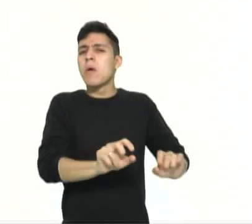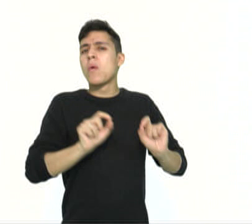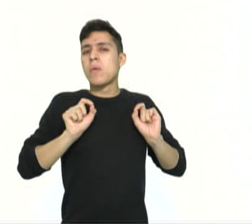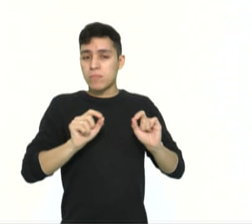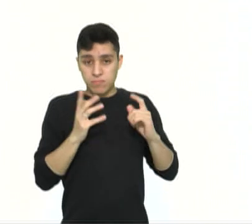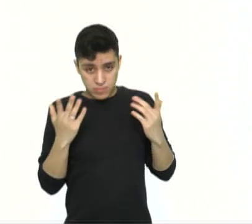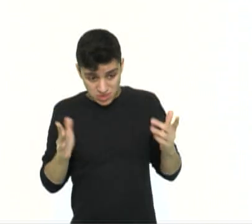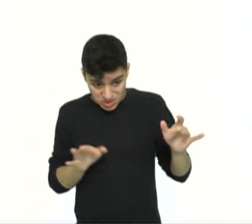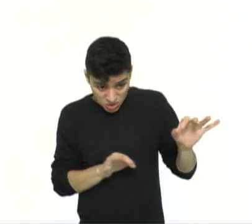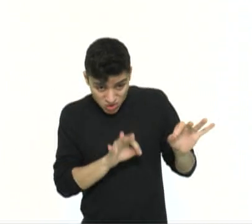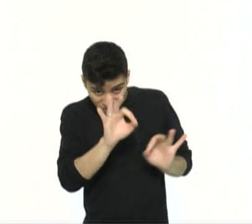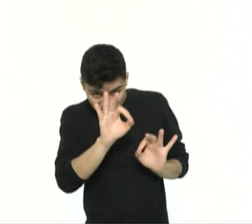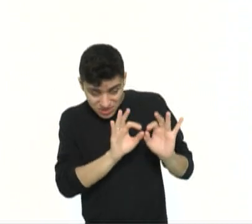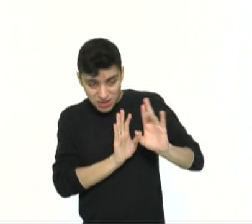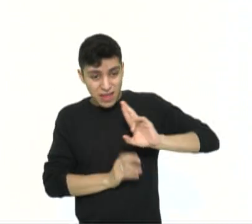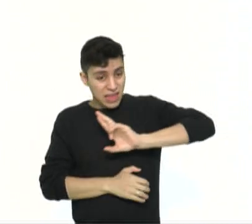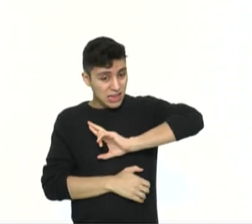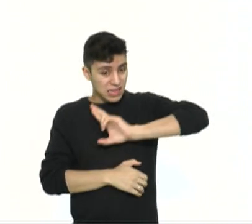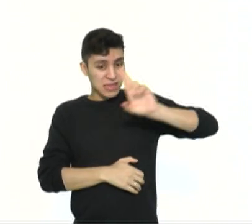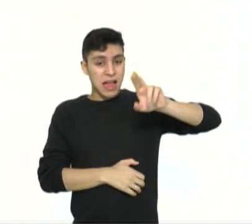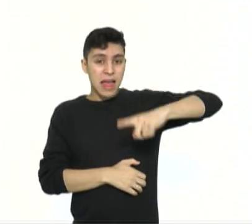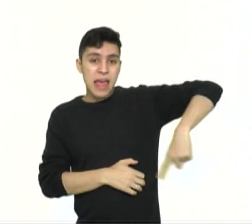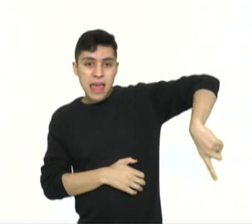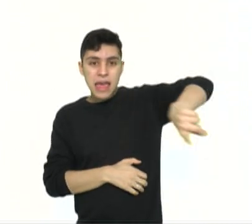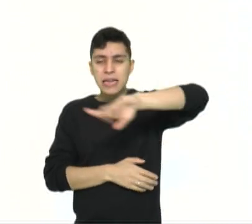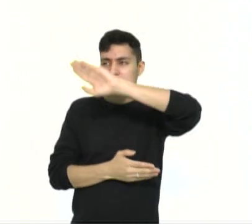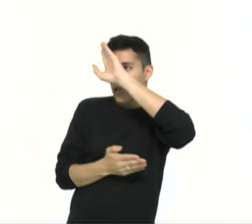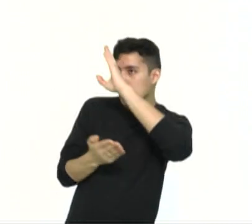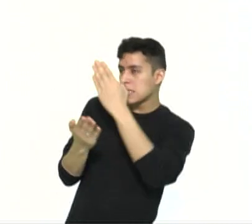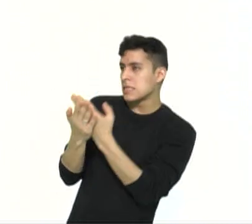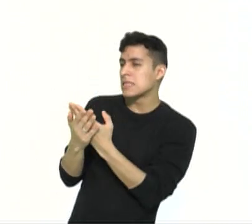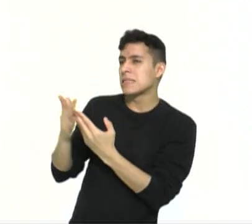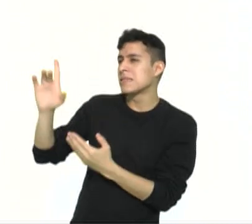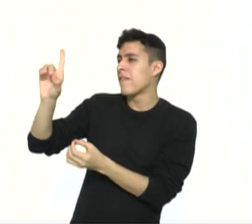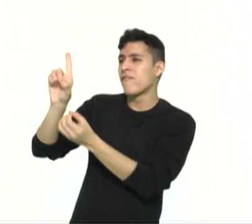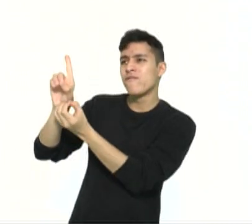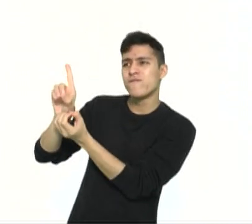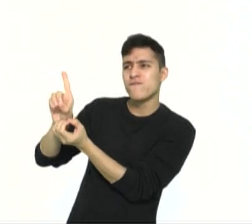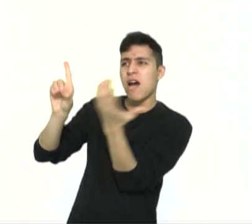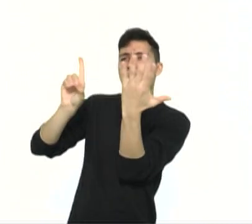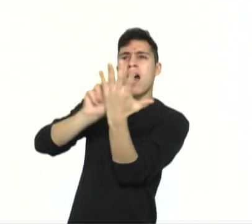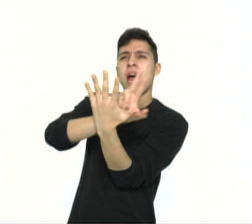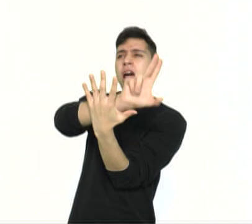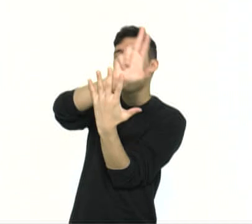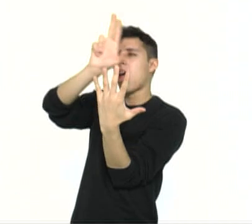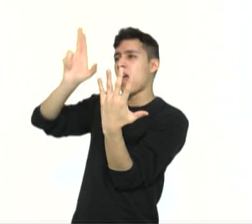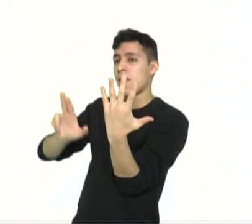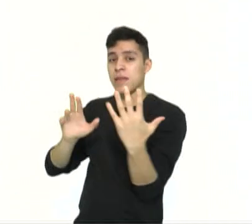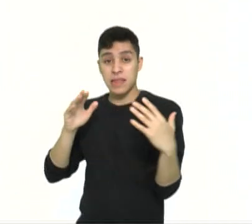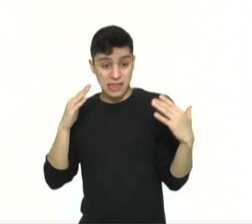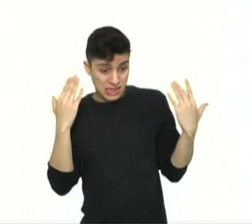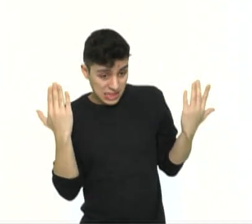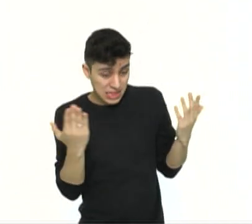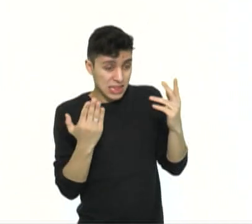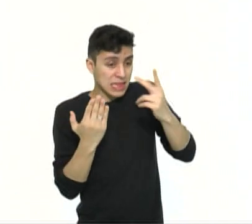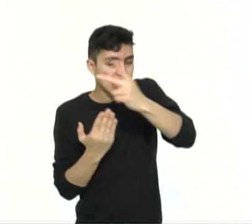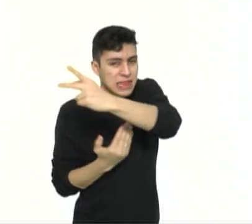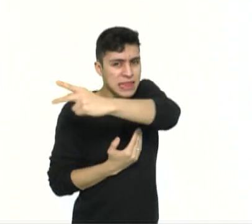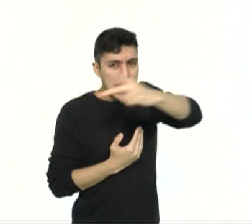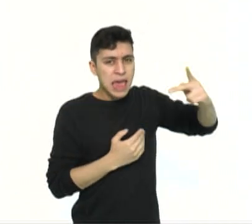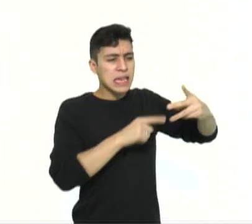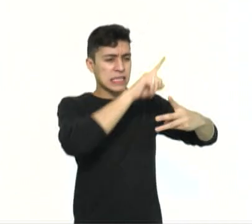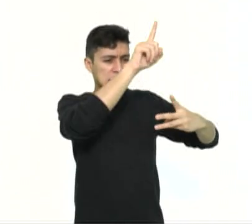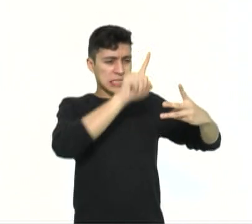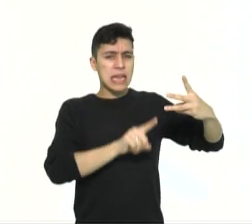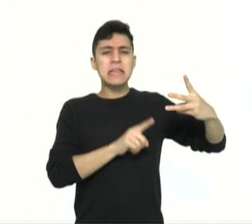religiosa desses povos, ela era politeísta, eles acreditavam em vários deuses. E uma das práticas de culto comuns a